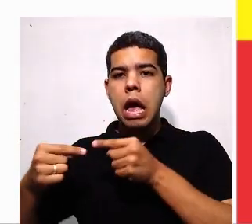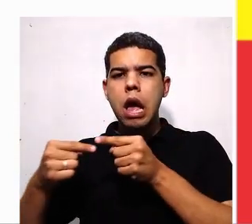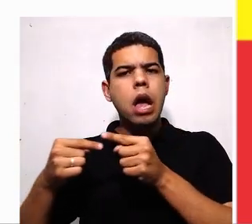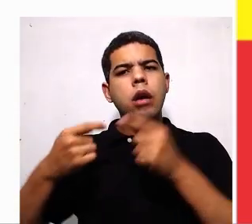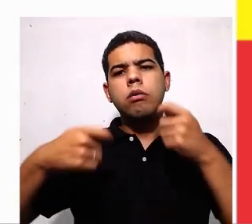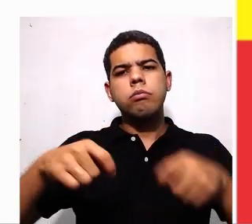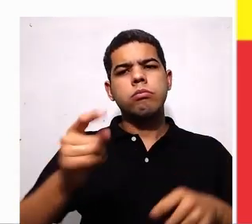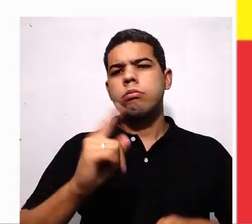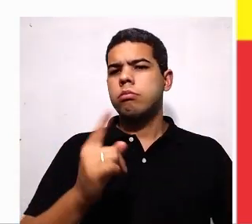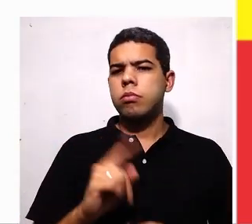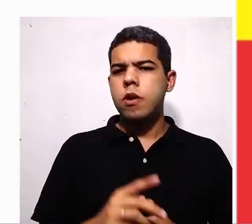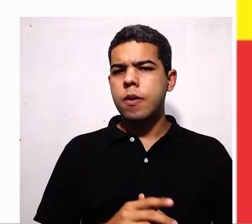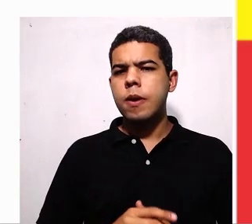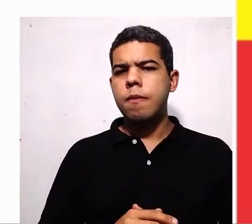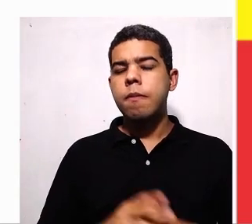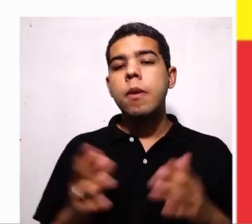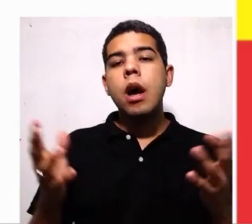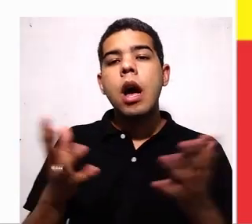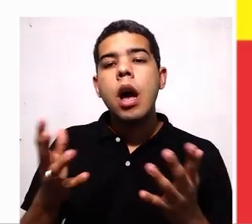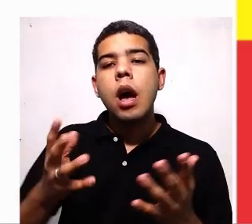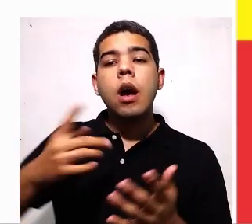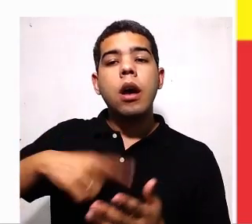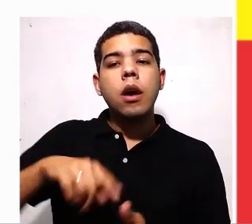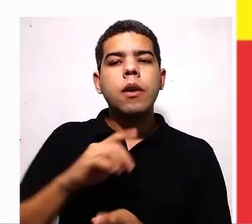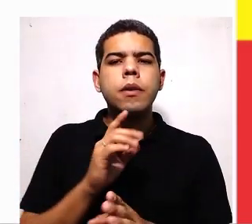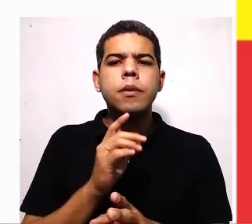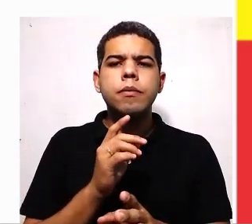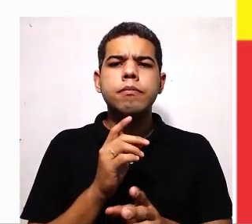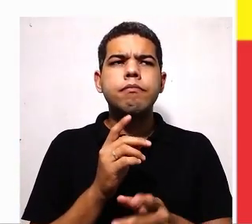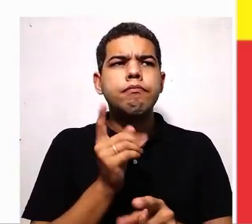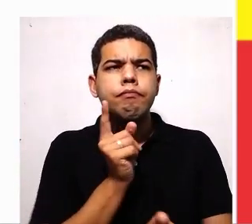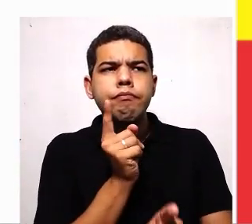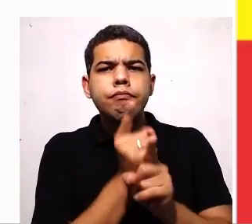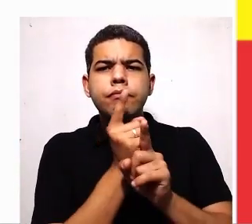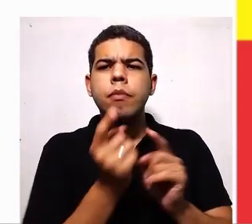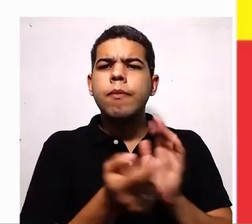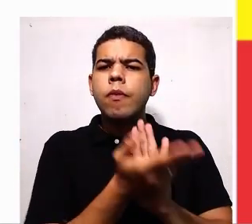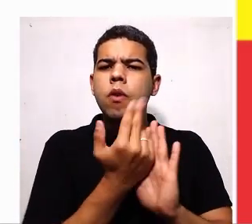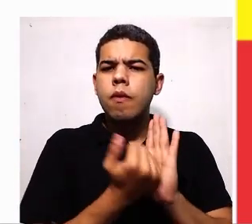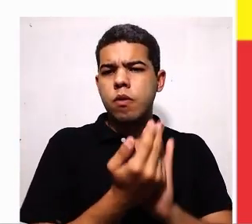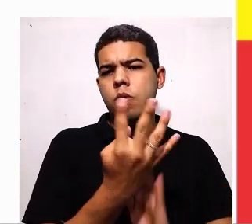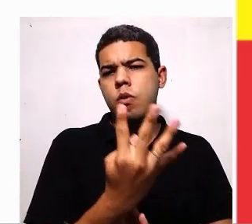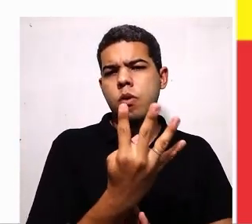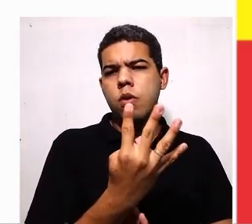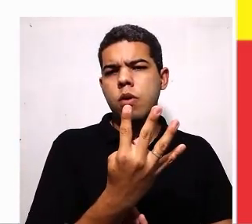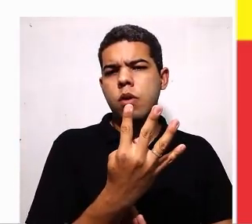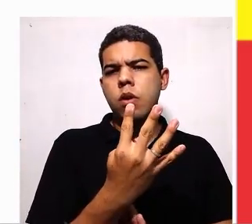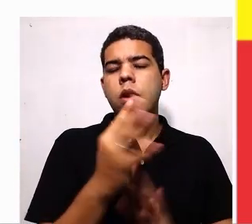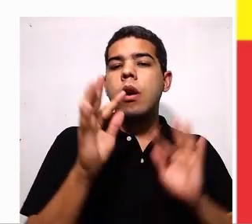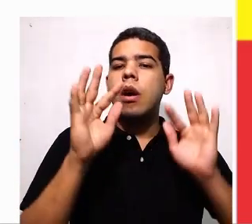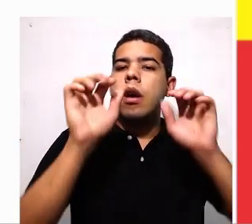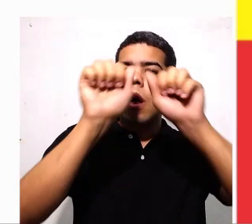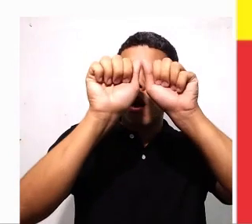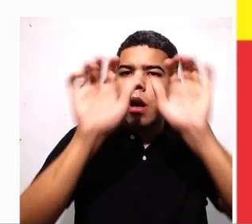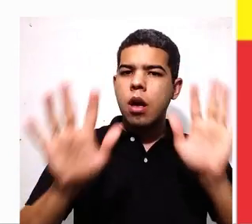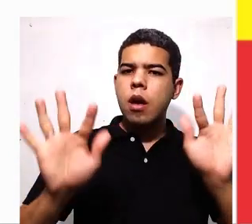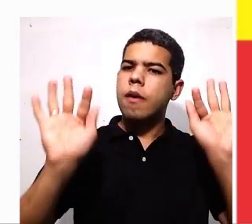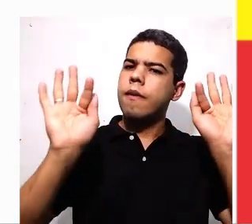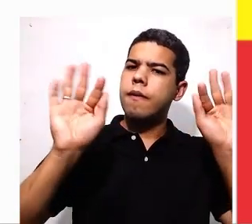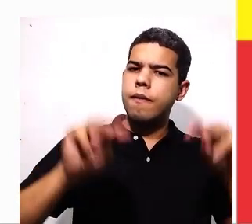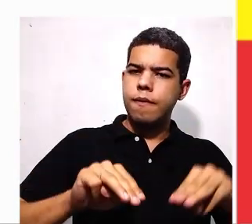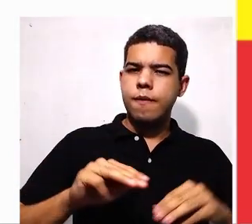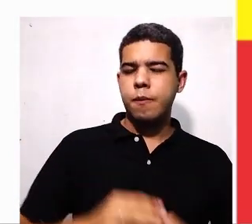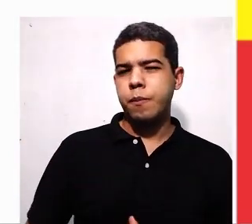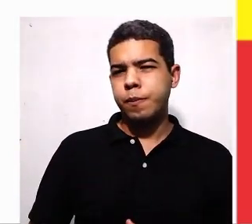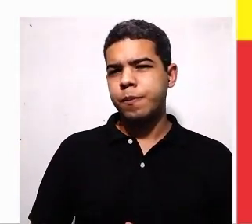recorrer à figura anterior. Agora iremos fazer o seguinte, vamos encontrar a figura 4 e realizar um fluxograma com isso? Veja